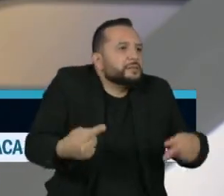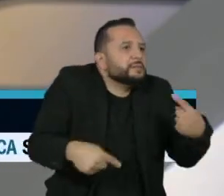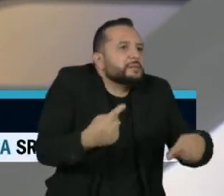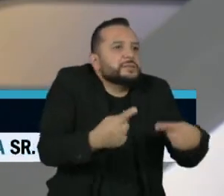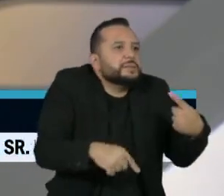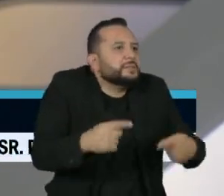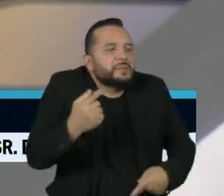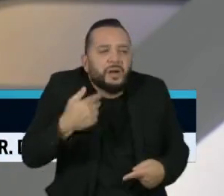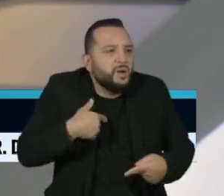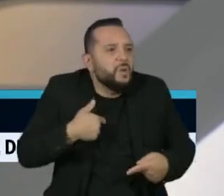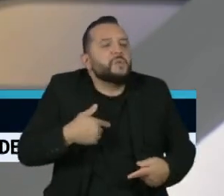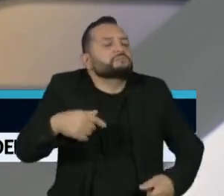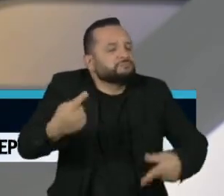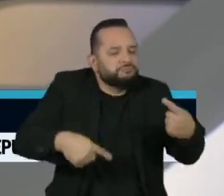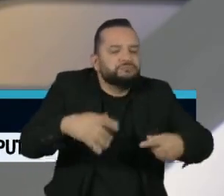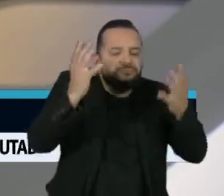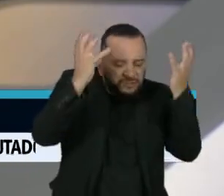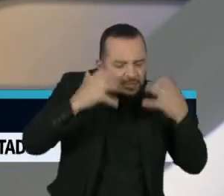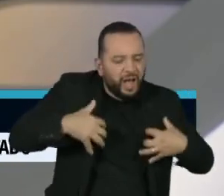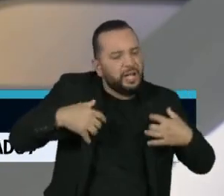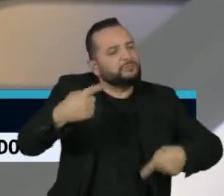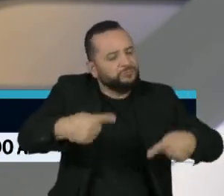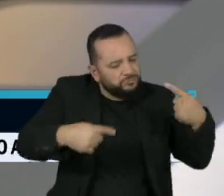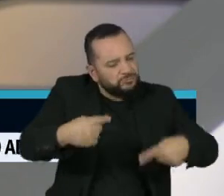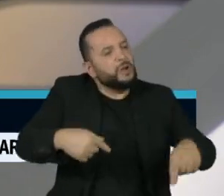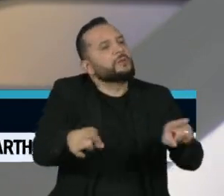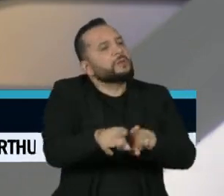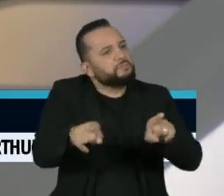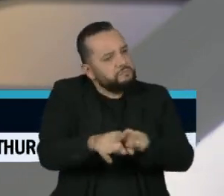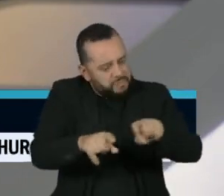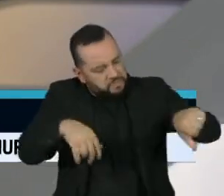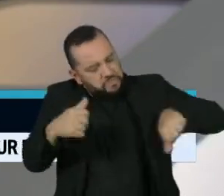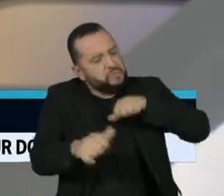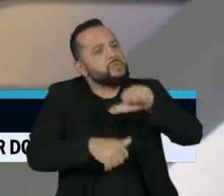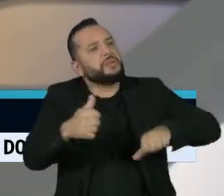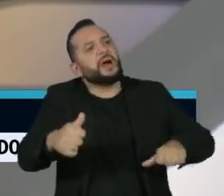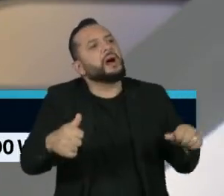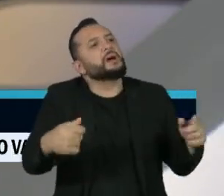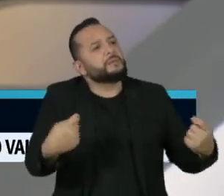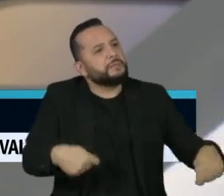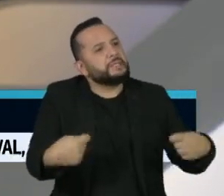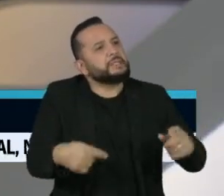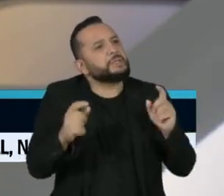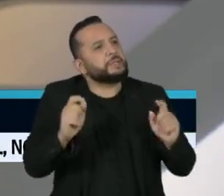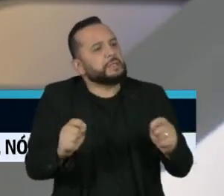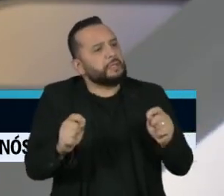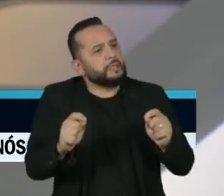mais profunda de mudar realmente e fazer com que seja mais